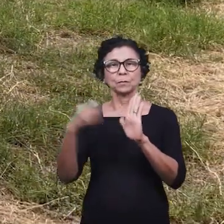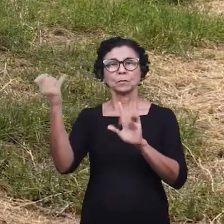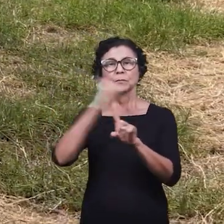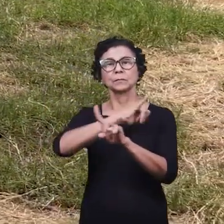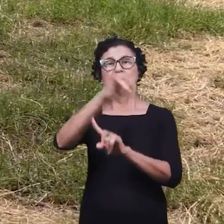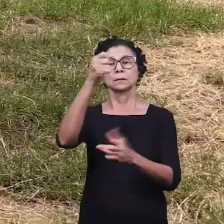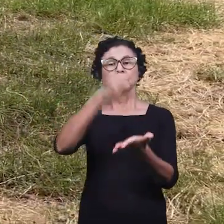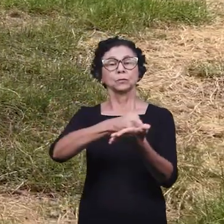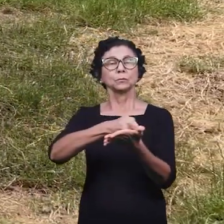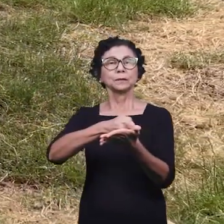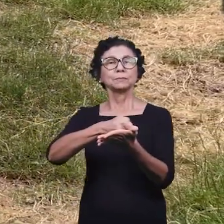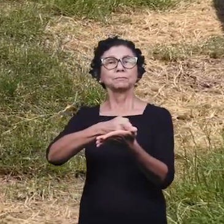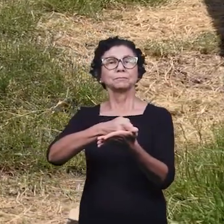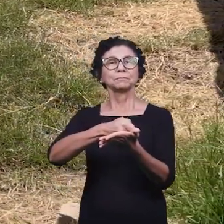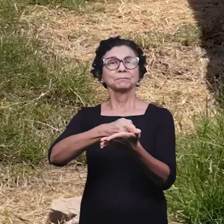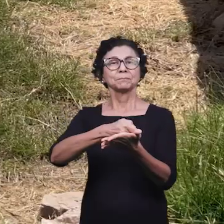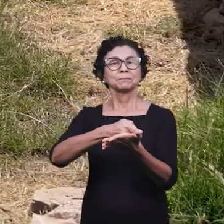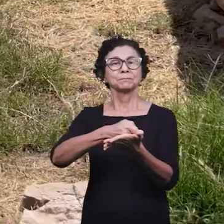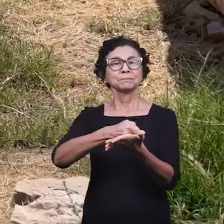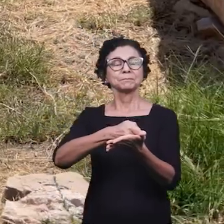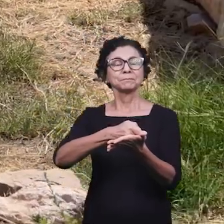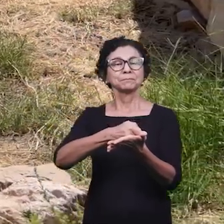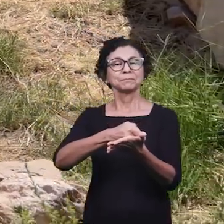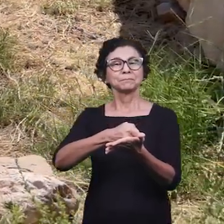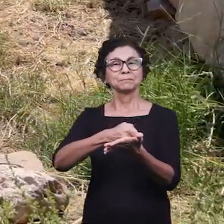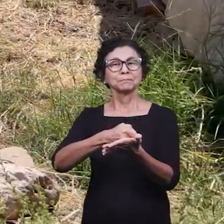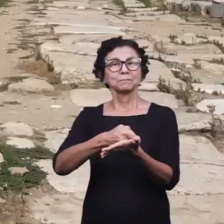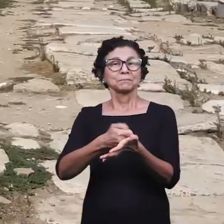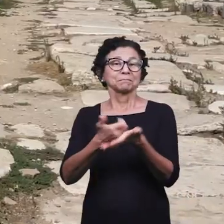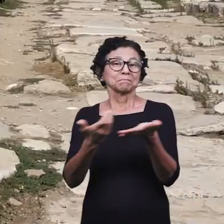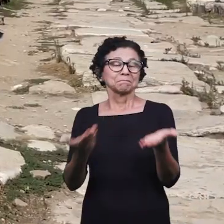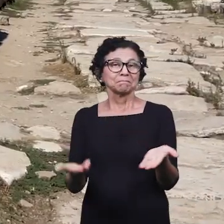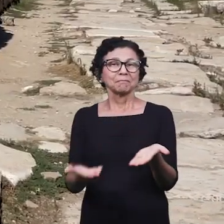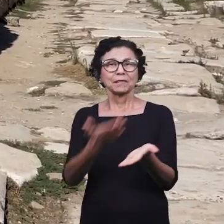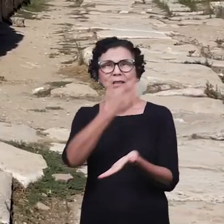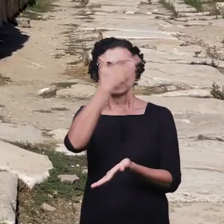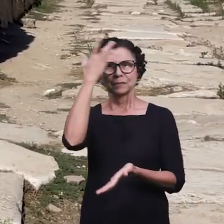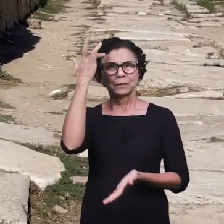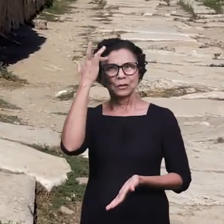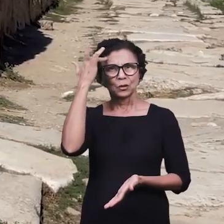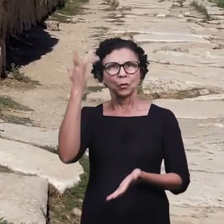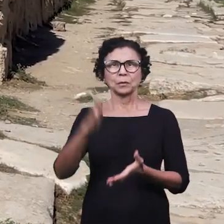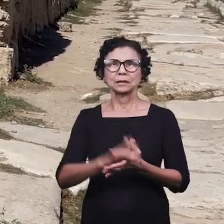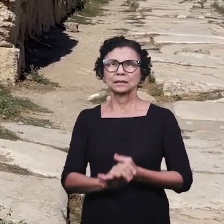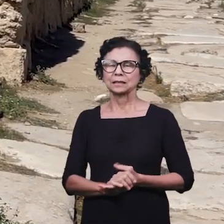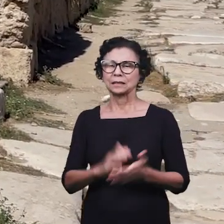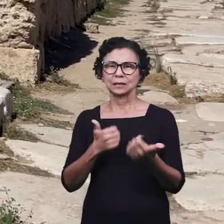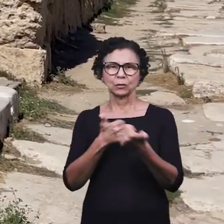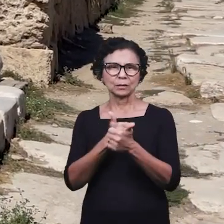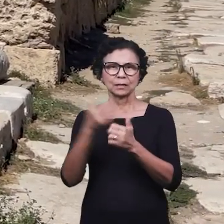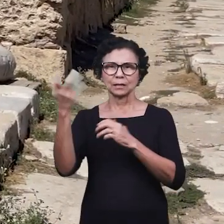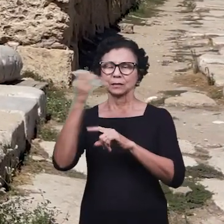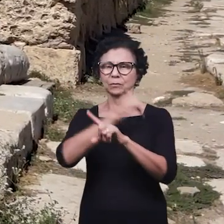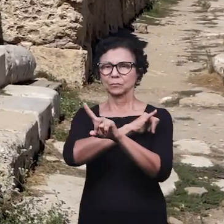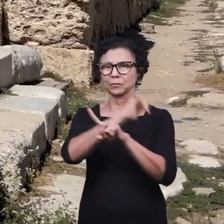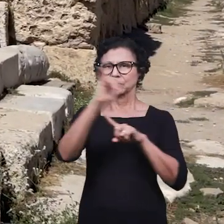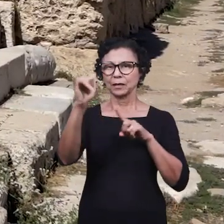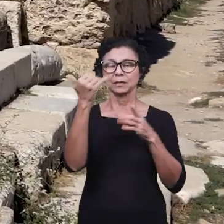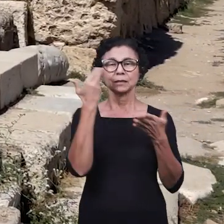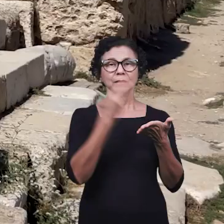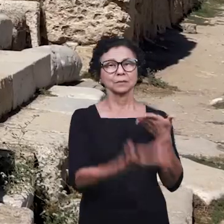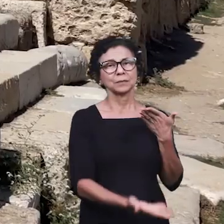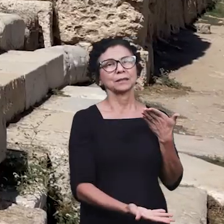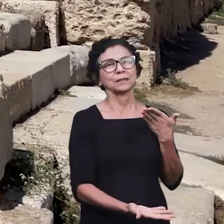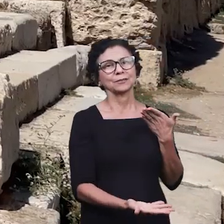diferença é essa. E o grande problema de quem não está seguindo aquilo que é o profético, está perdendo o rumo.